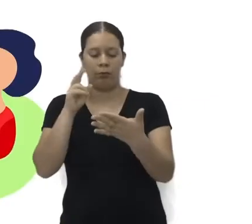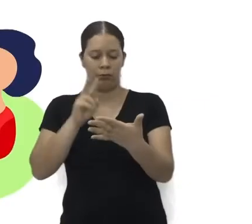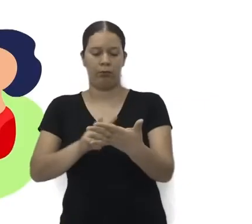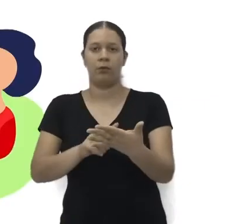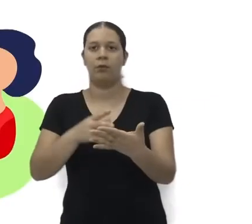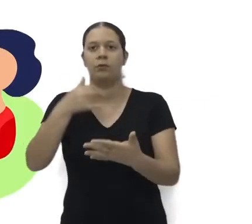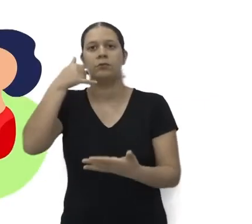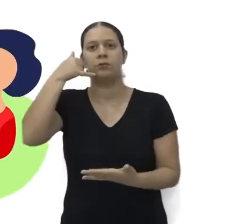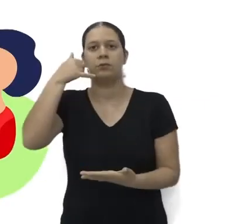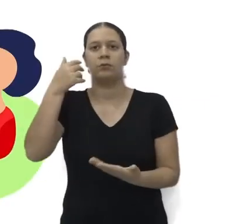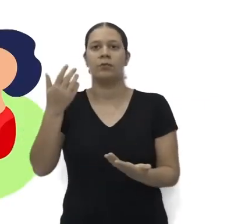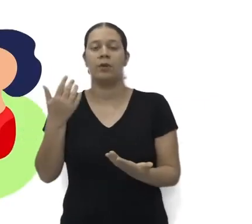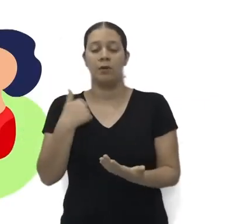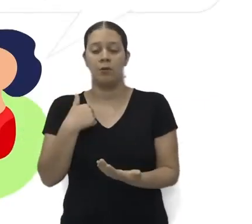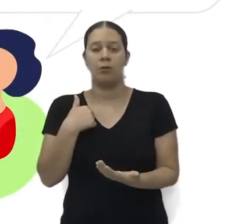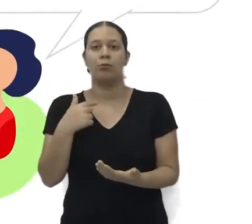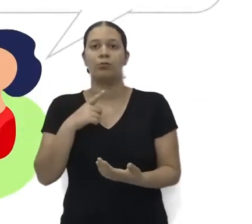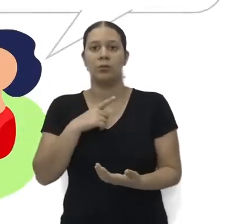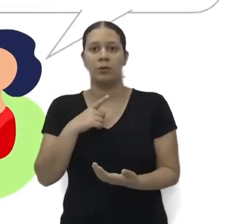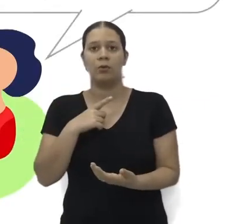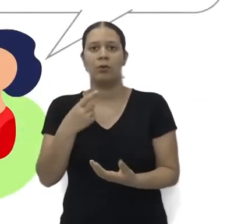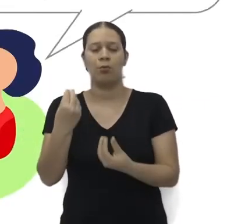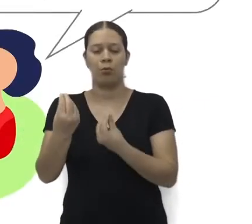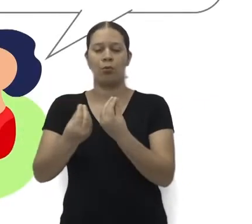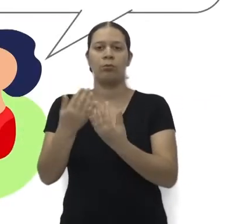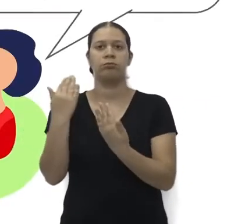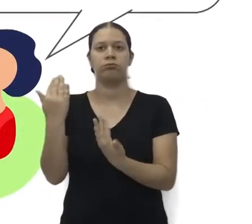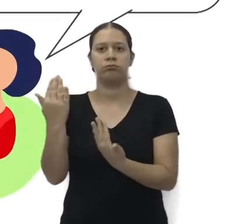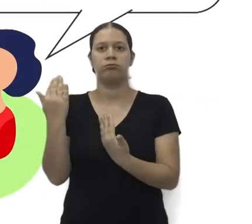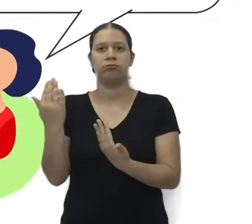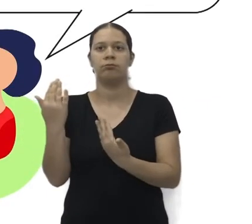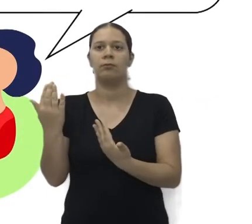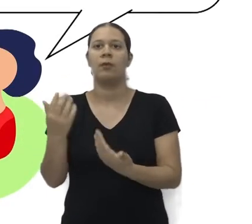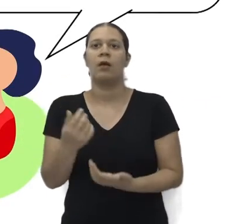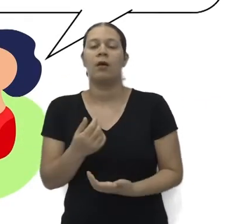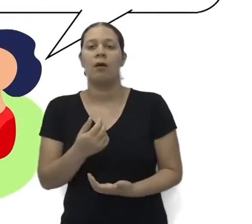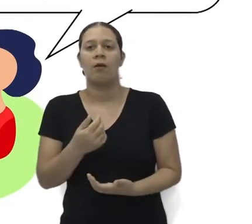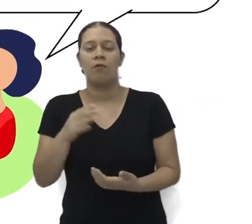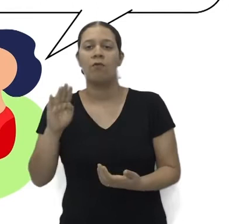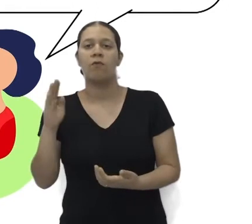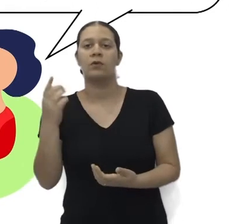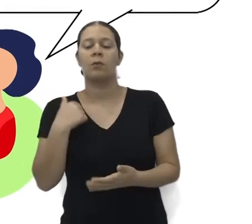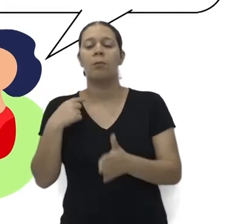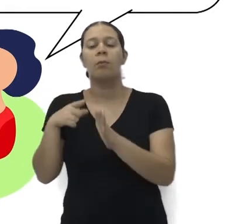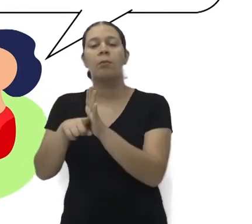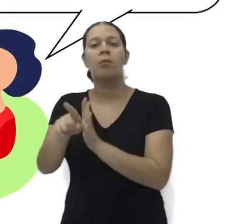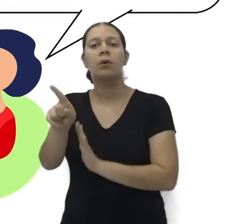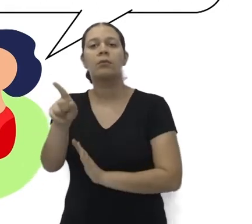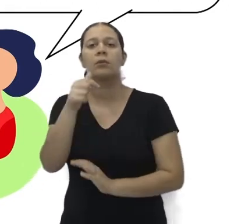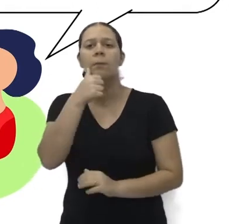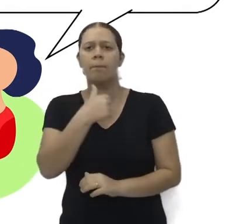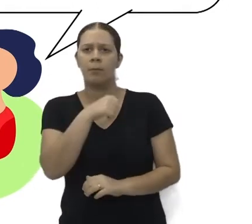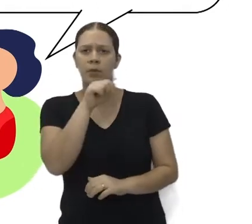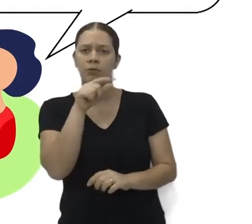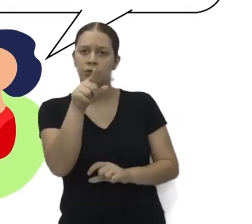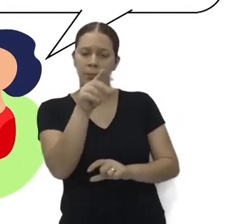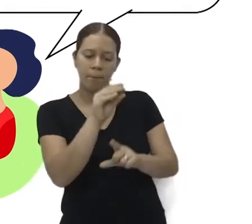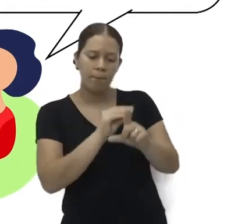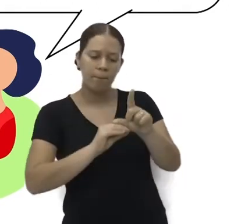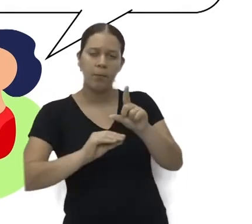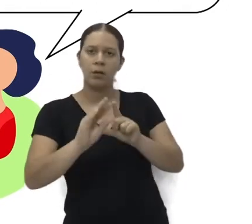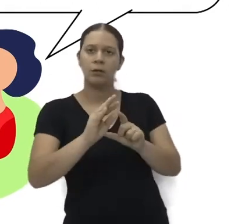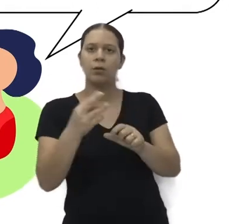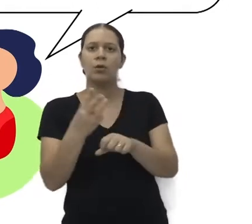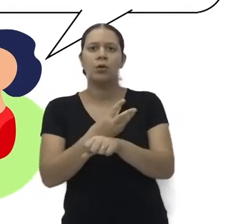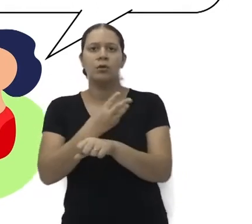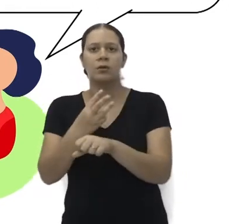celular. Eu tenho um jeito fácil de saber se uma notícia é falsa. Pergunto para a Mainha. Se Mainha compartilhou